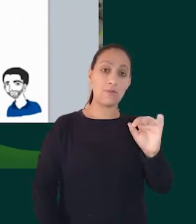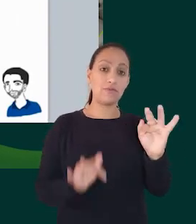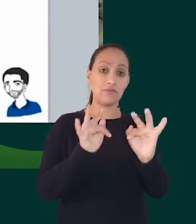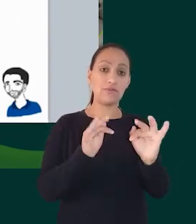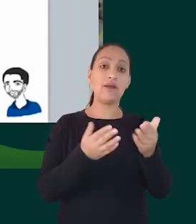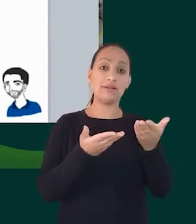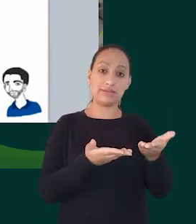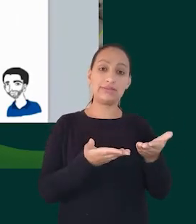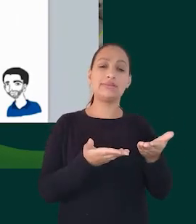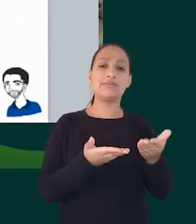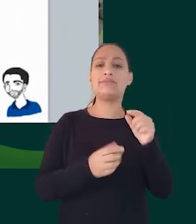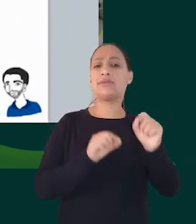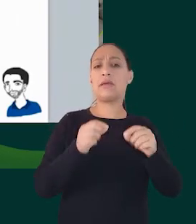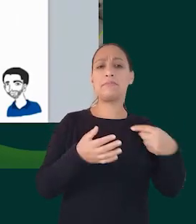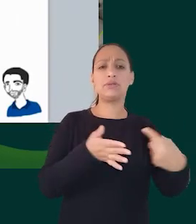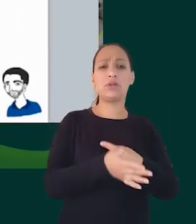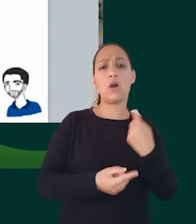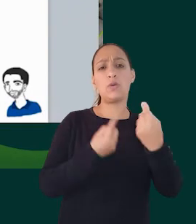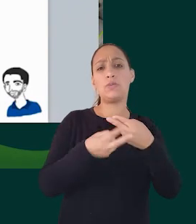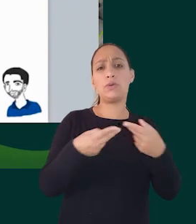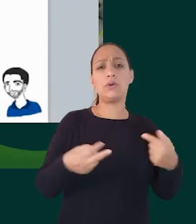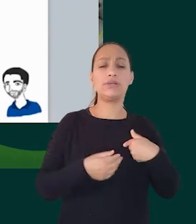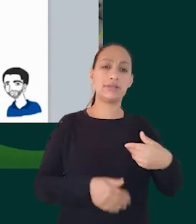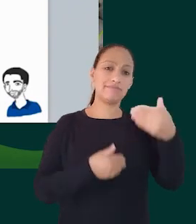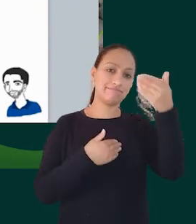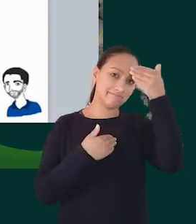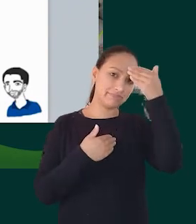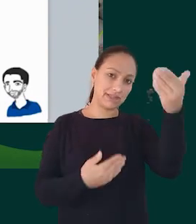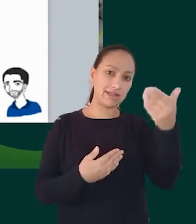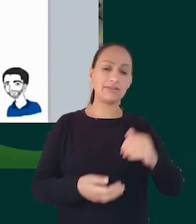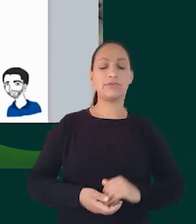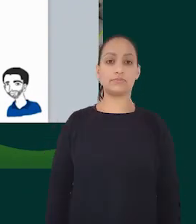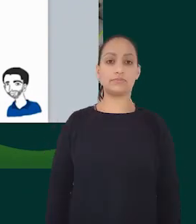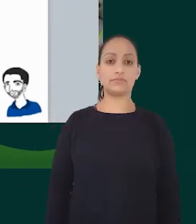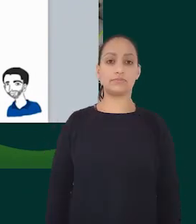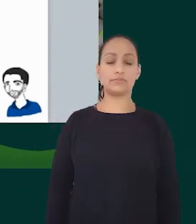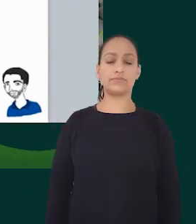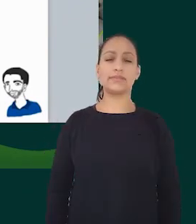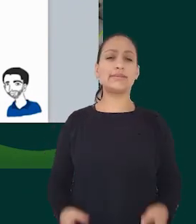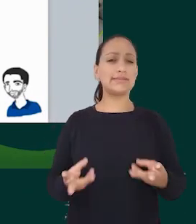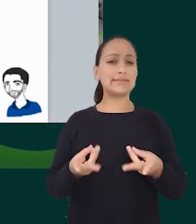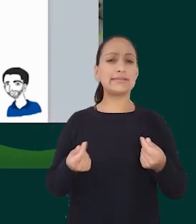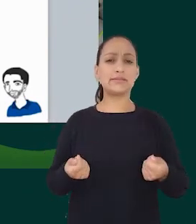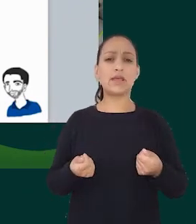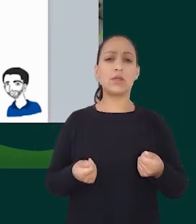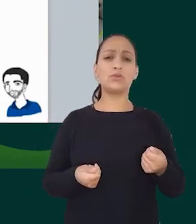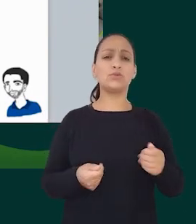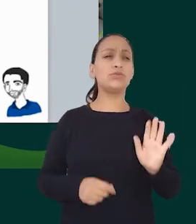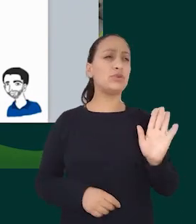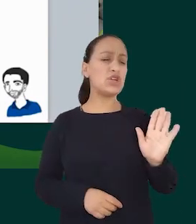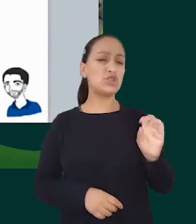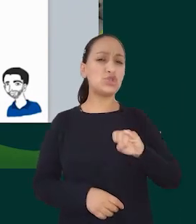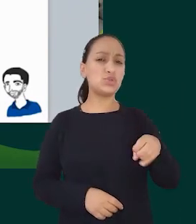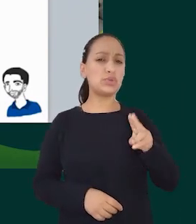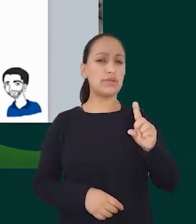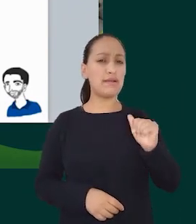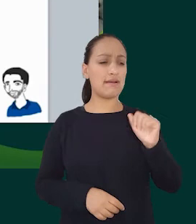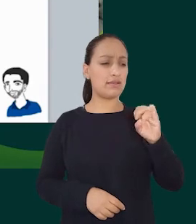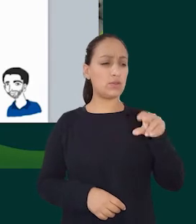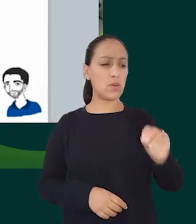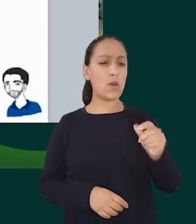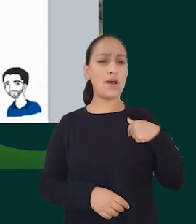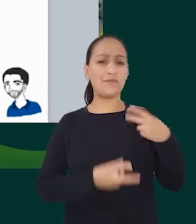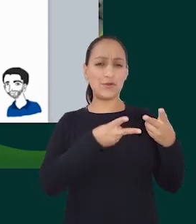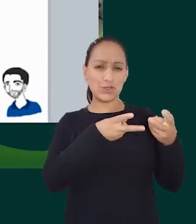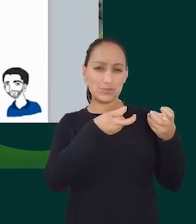mais alguma coisa, eu estou por aí. Obrigado, Richard. Mas Obrigado, obrigado. sensacional. Juliano, eu vou te explorar mais um